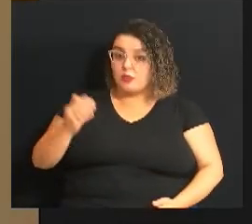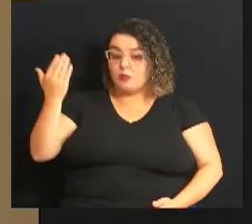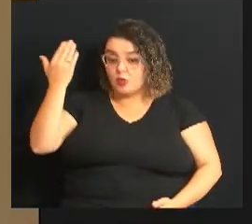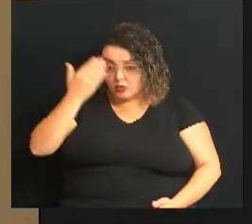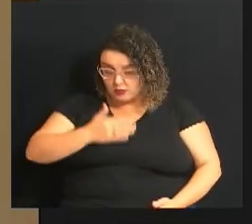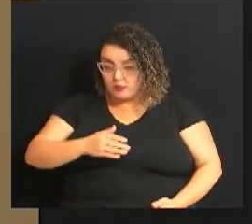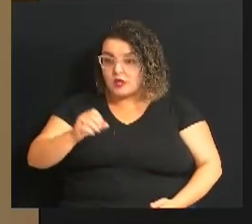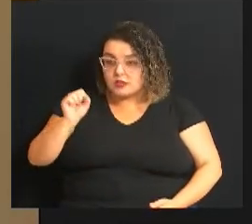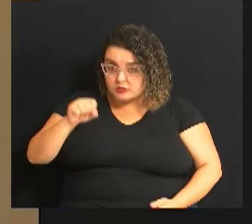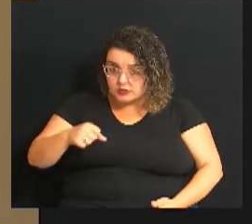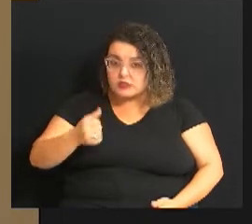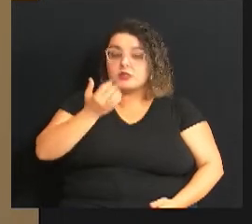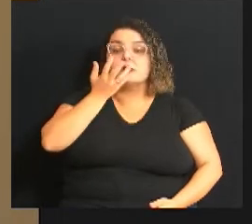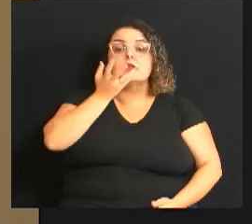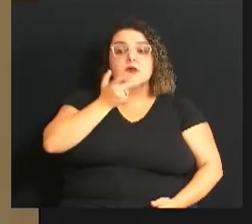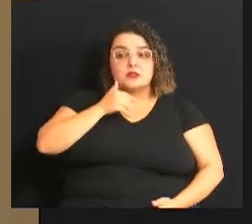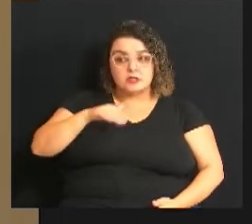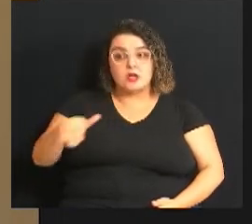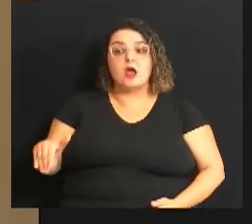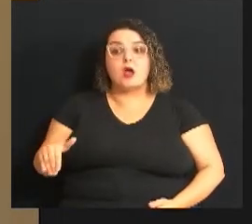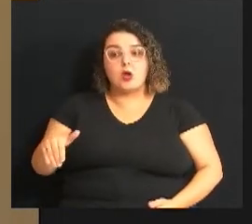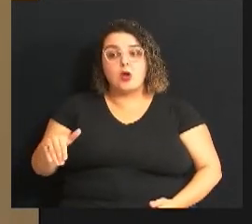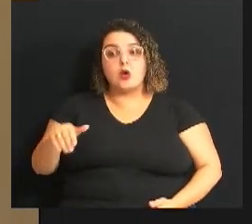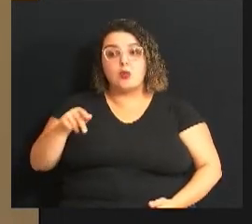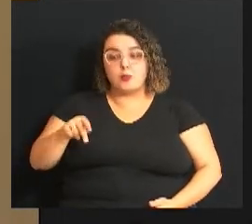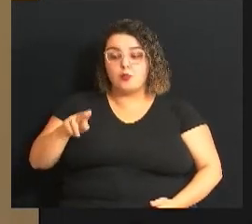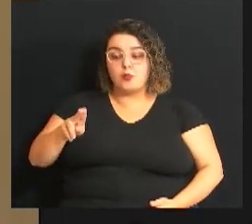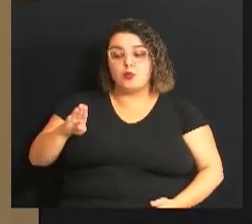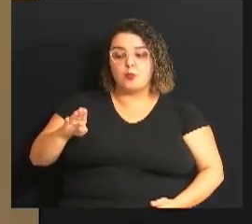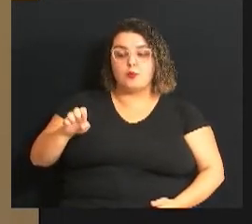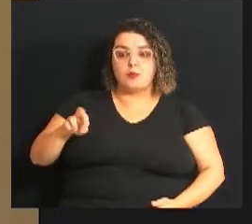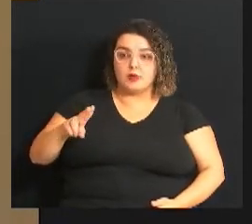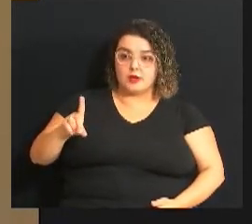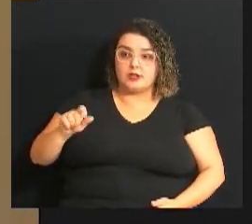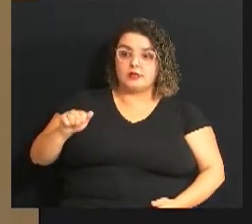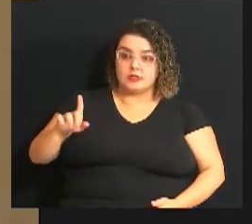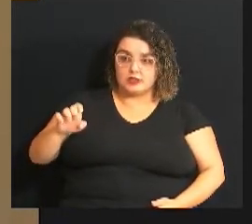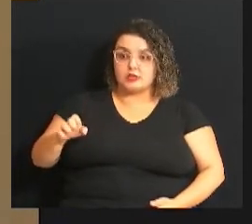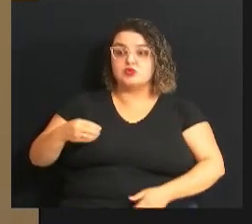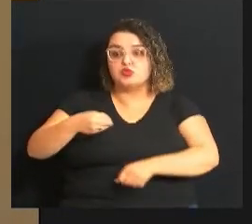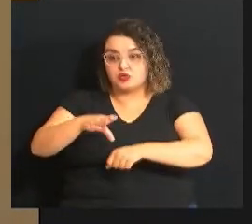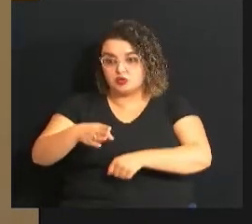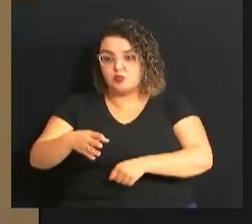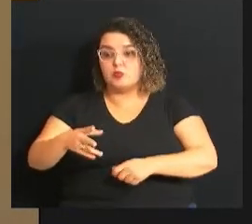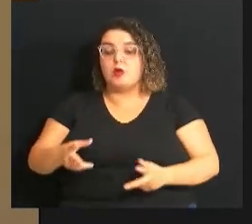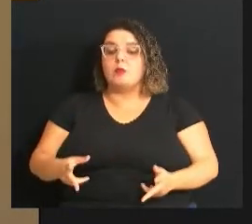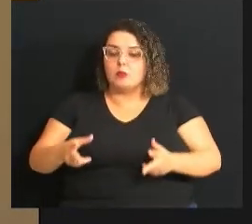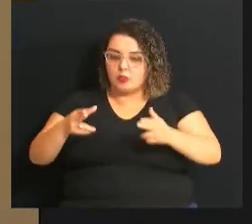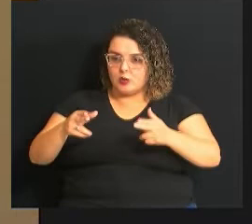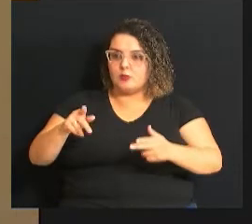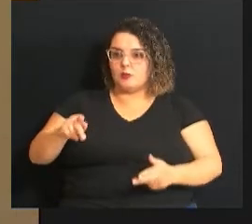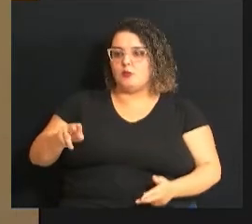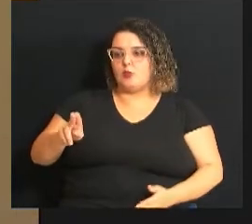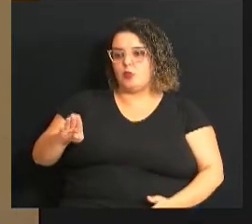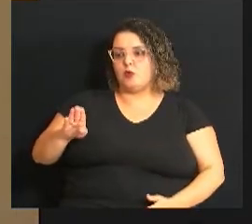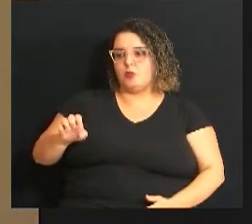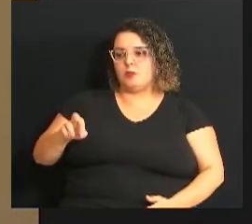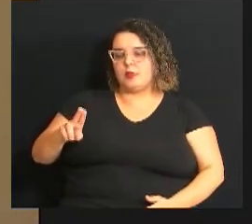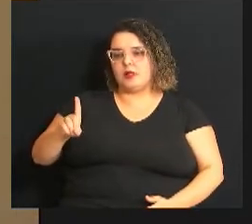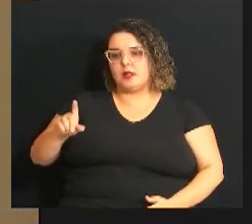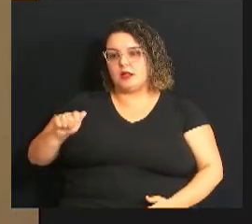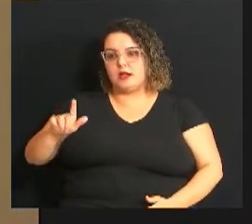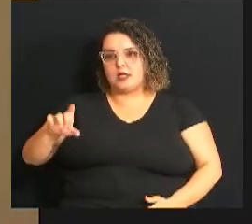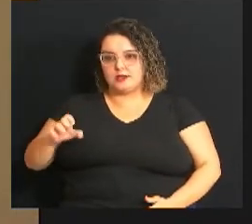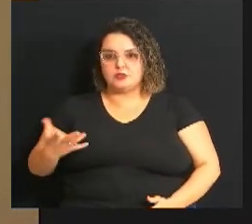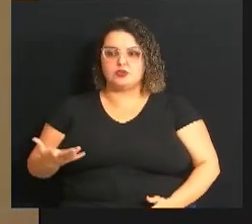a criança está com quadro de puberdade precoce, aqui é a indicação de tratamento para bloquear essa puberdade. Aí para a gente